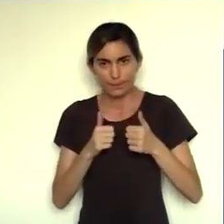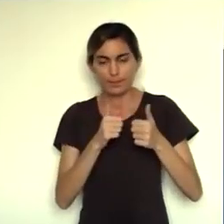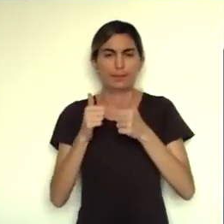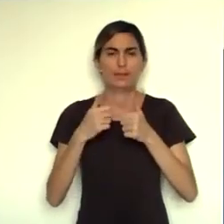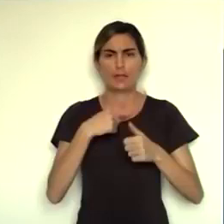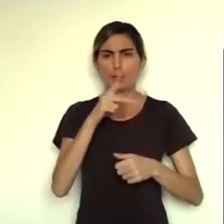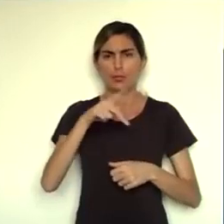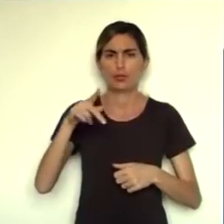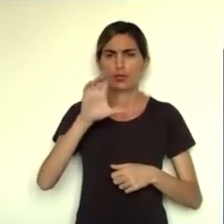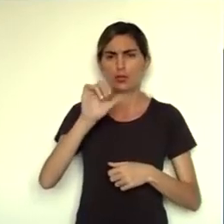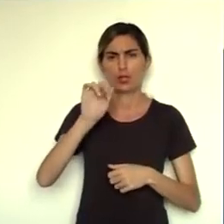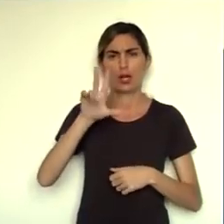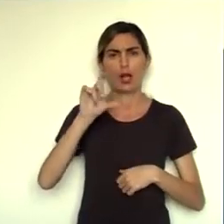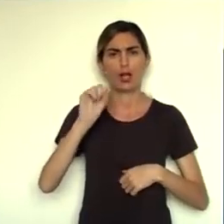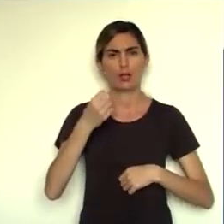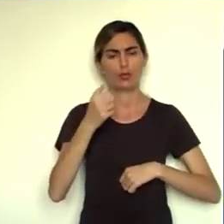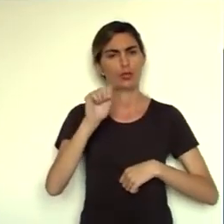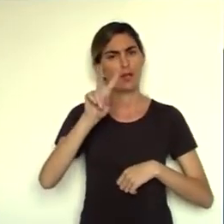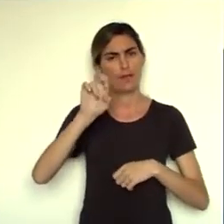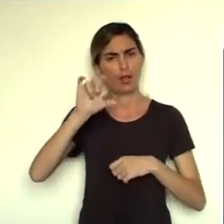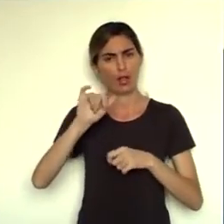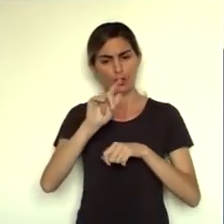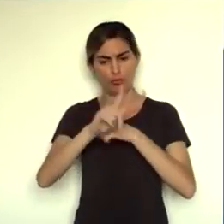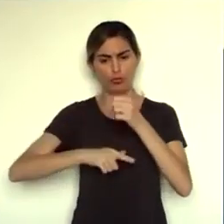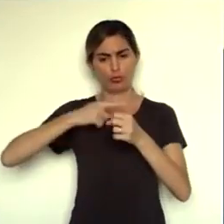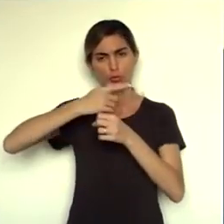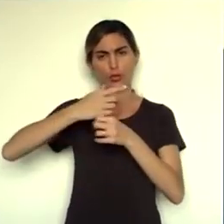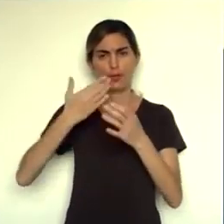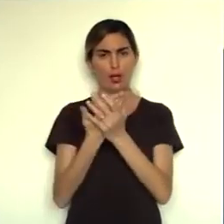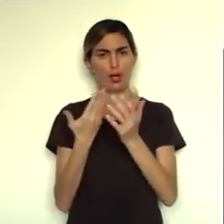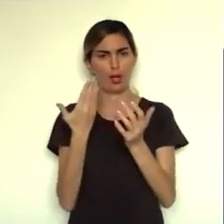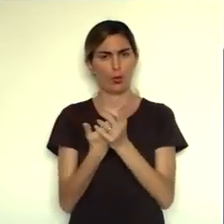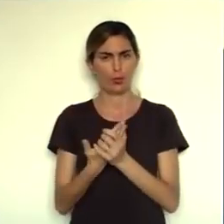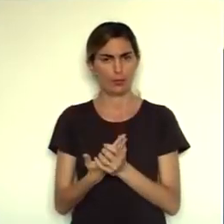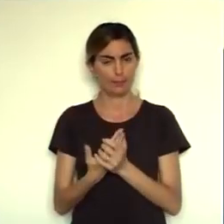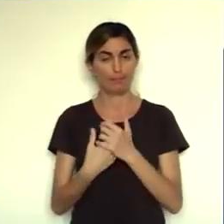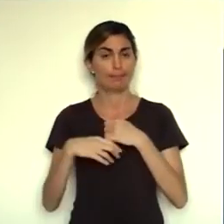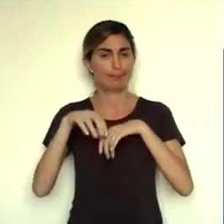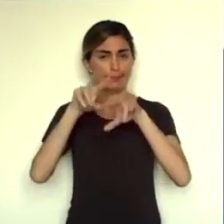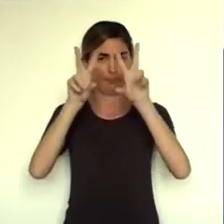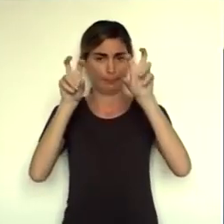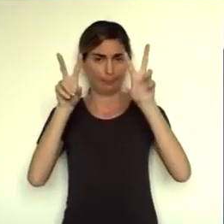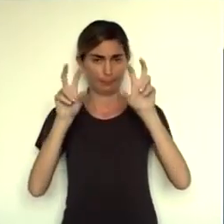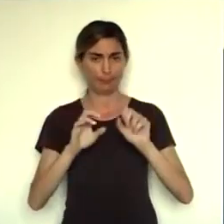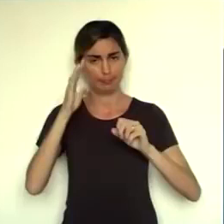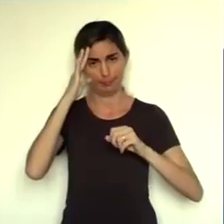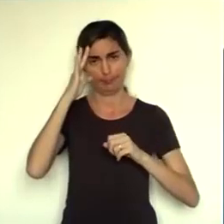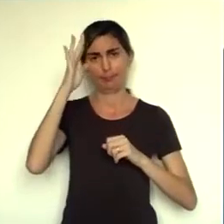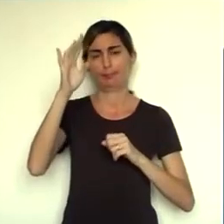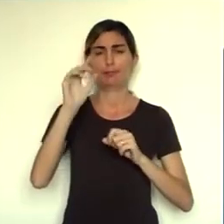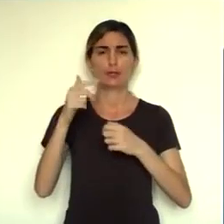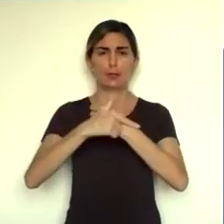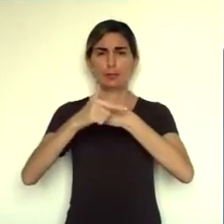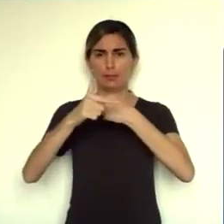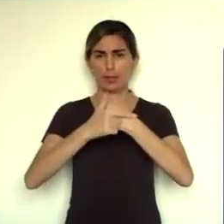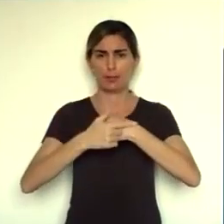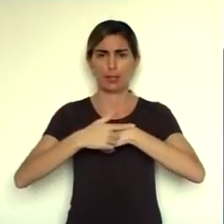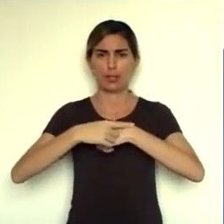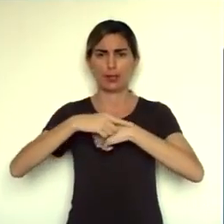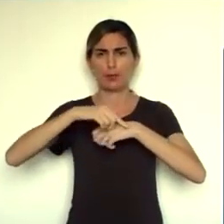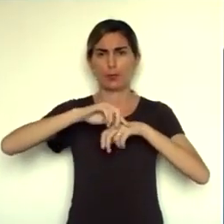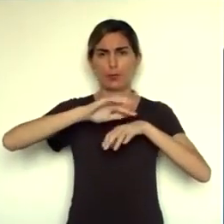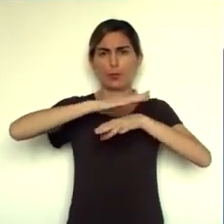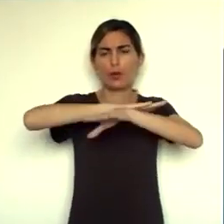E aí, galerinha, tudo bem? Eu sou o professor Carlos Avelar, de Geografia, e nessa aula a gente traz como temática principal o